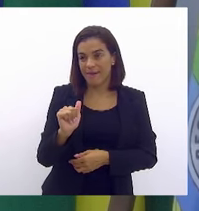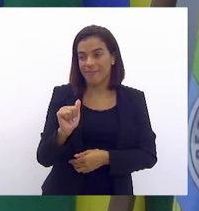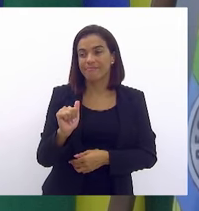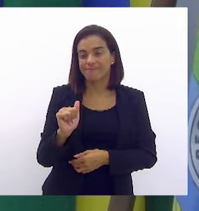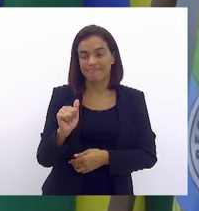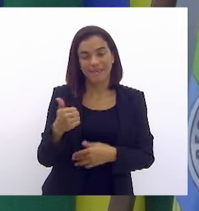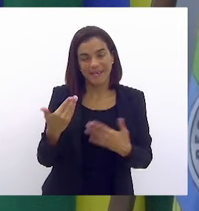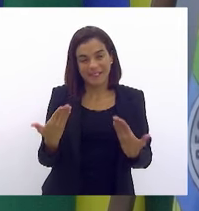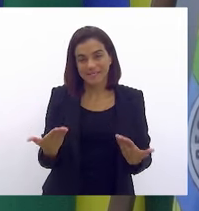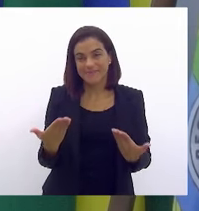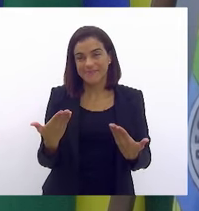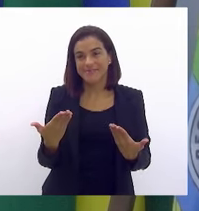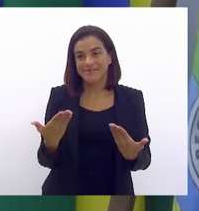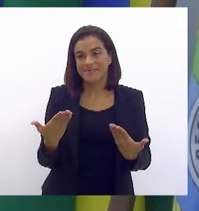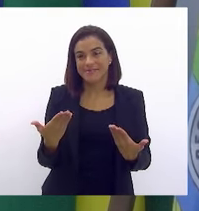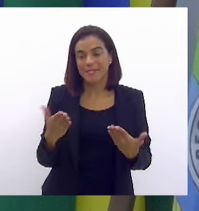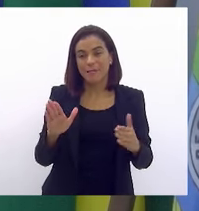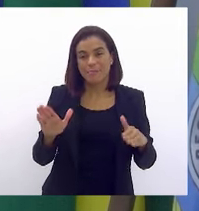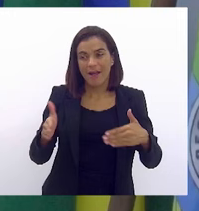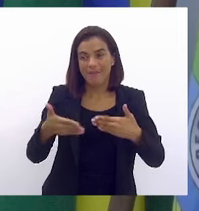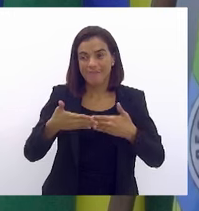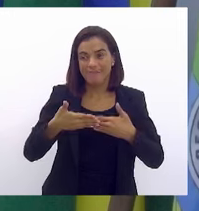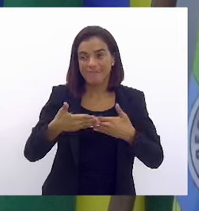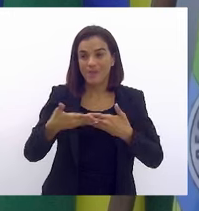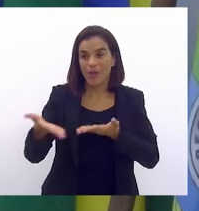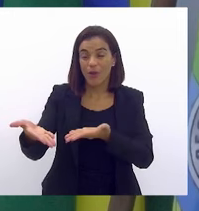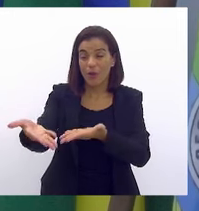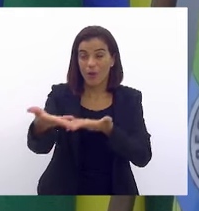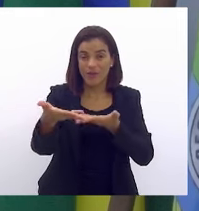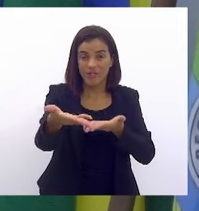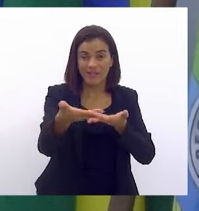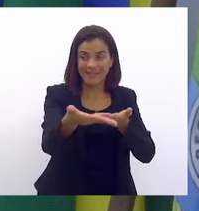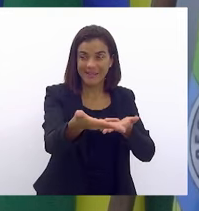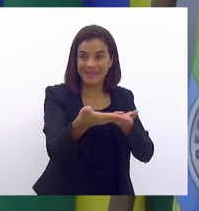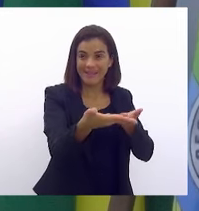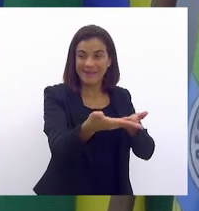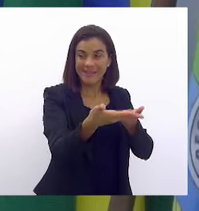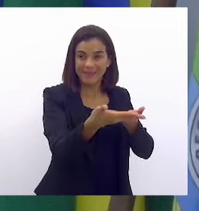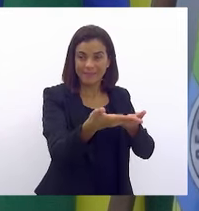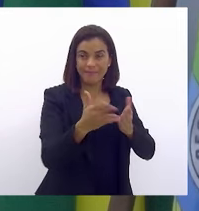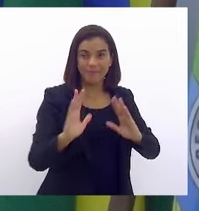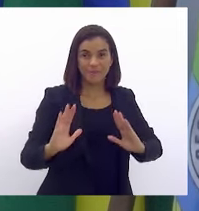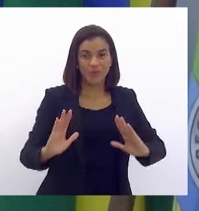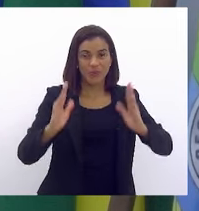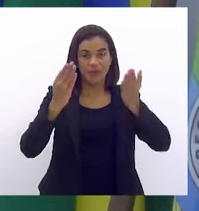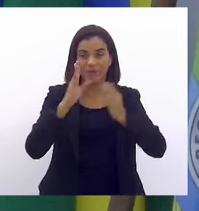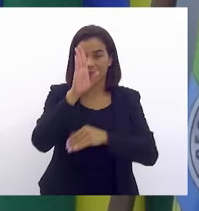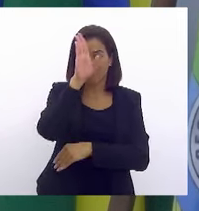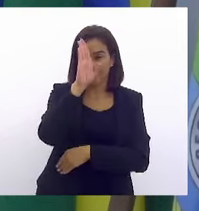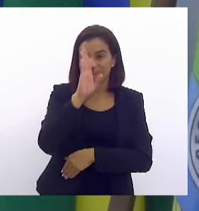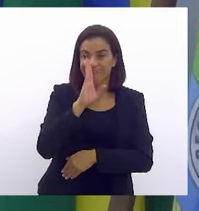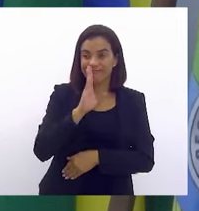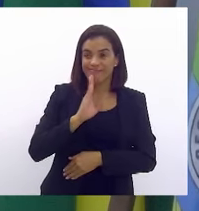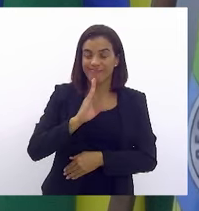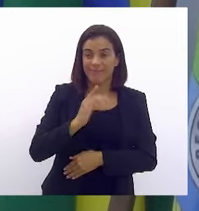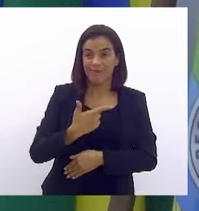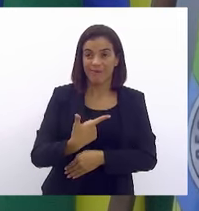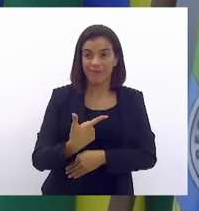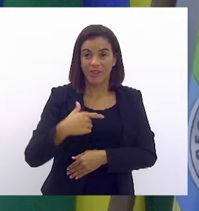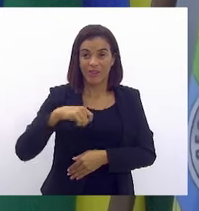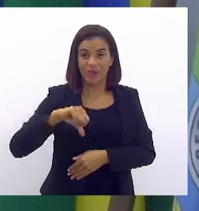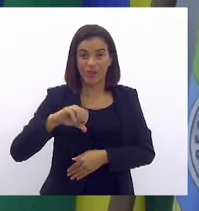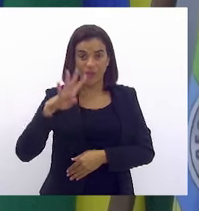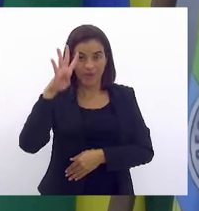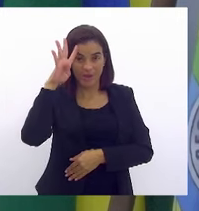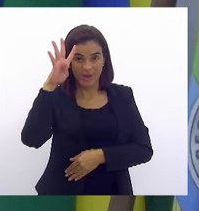bom? E, para terminar, fazer um convite aqui a todos, evento gratuito, dia 29,